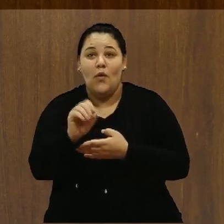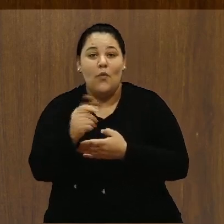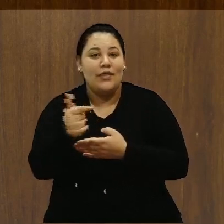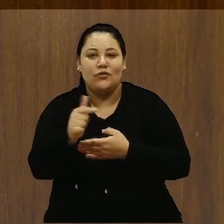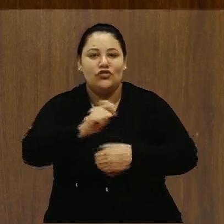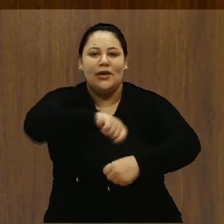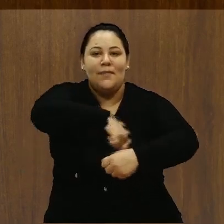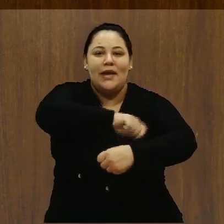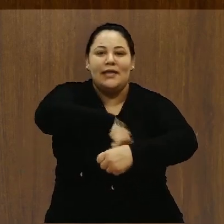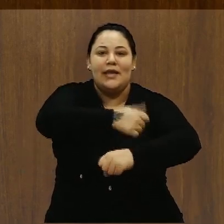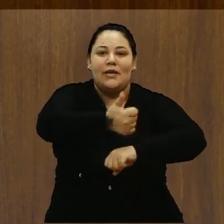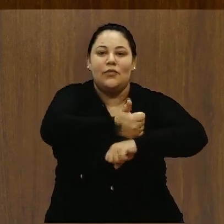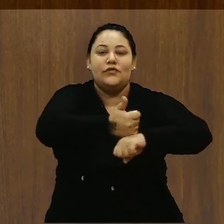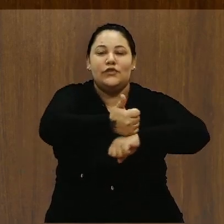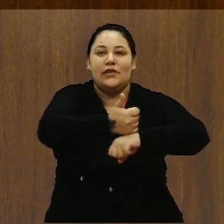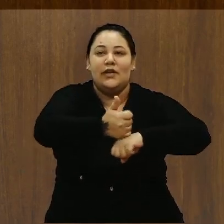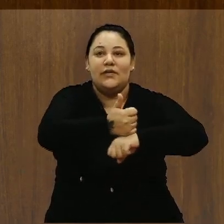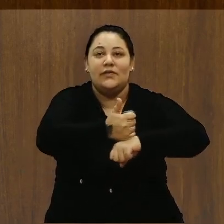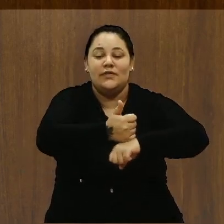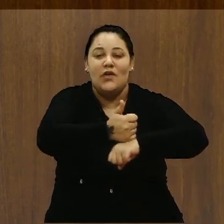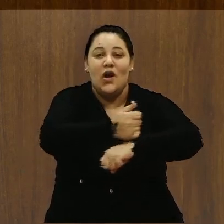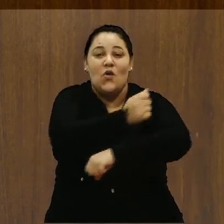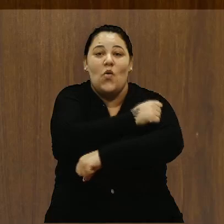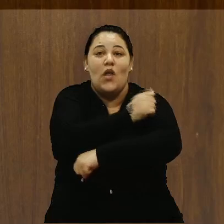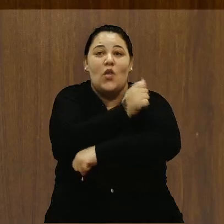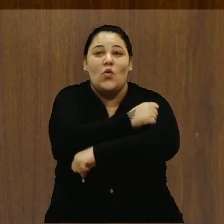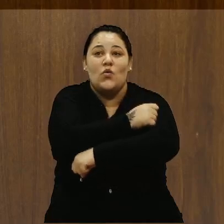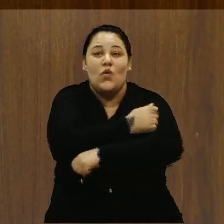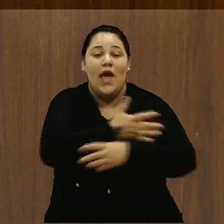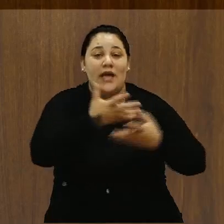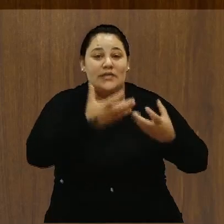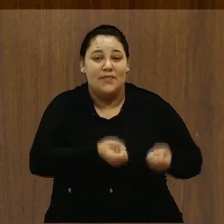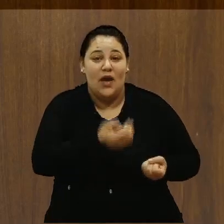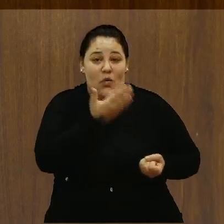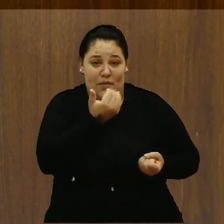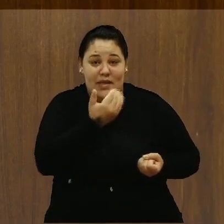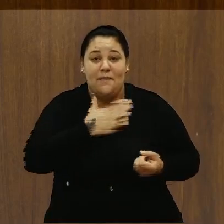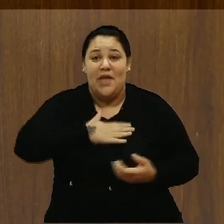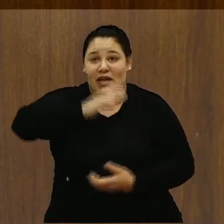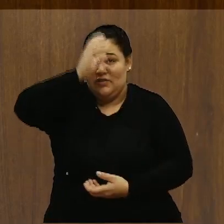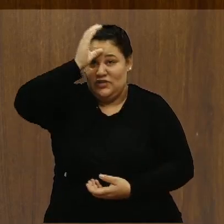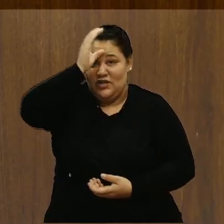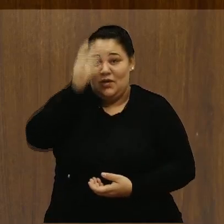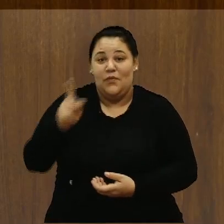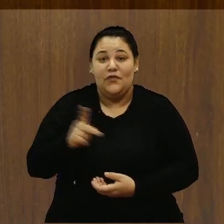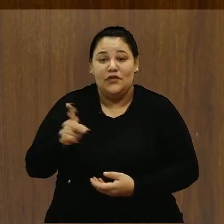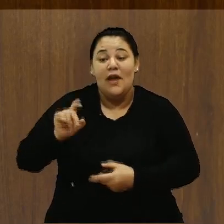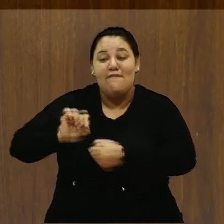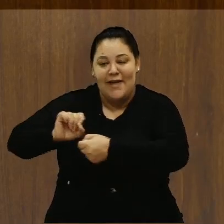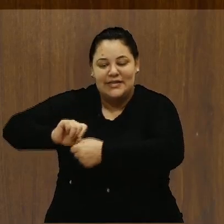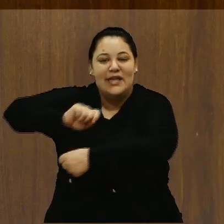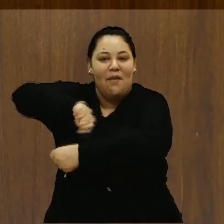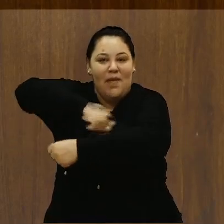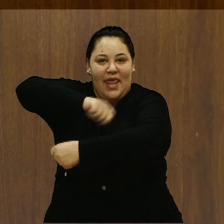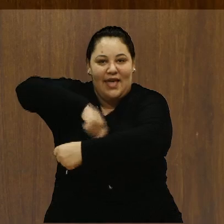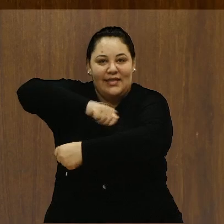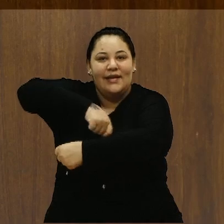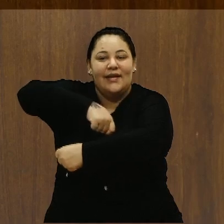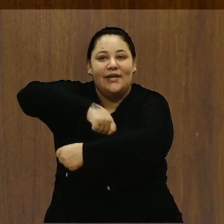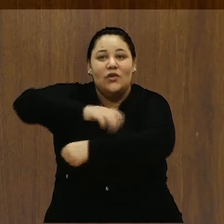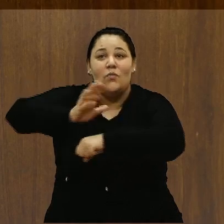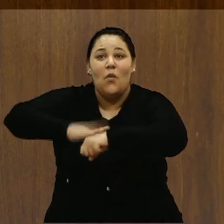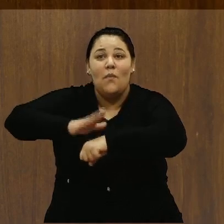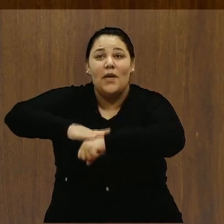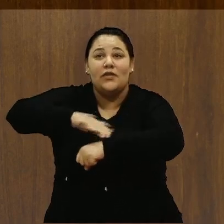merendeira. E os alunos recebiam a merenda, minha tia era professora e preparava a merenda, e quando preparava a